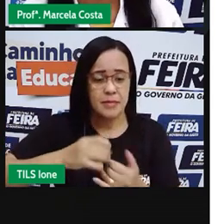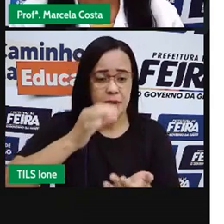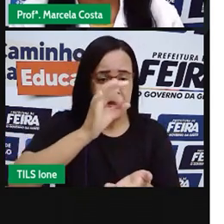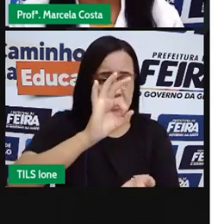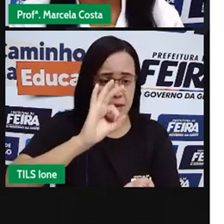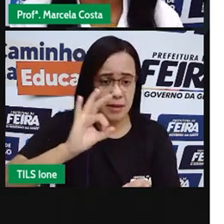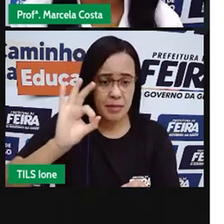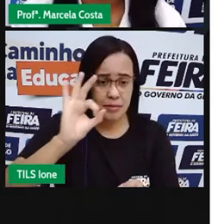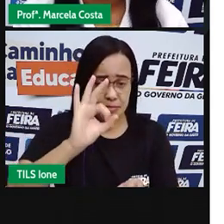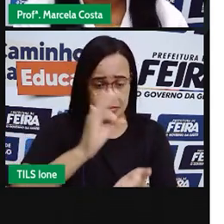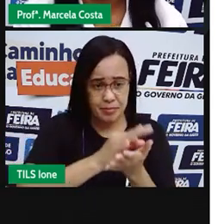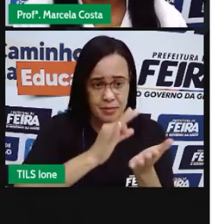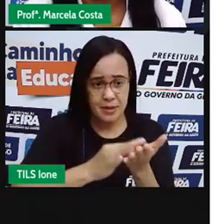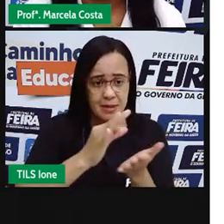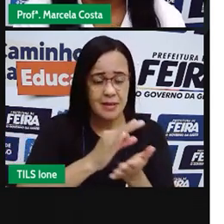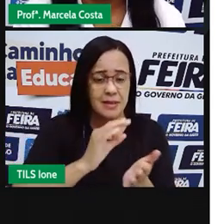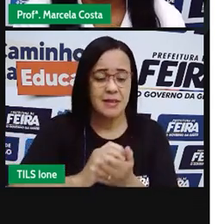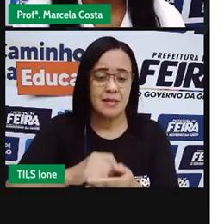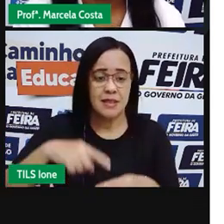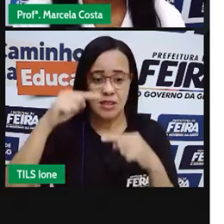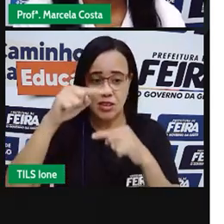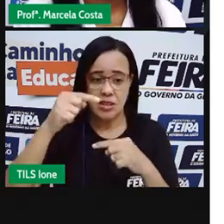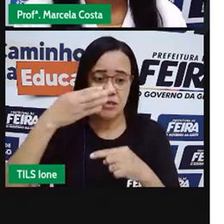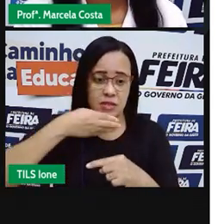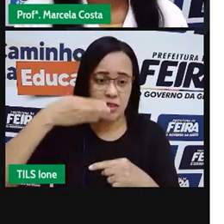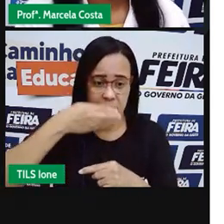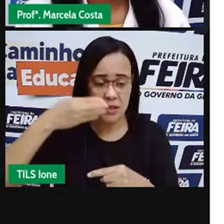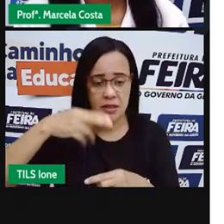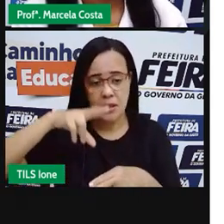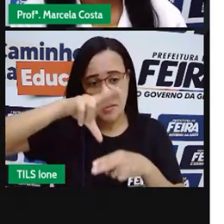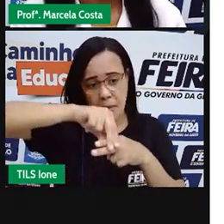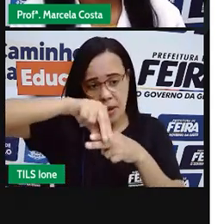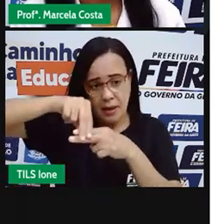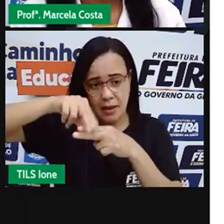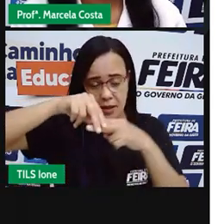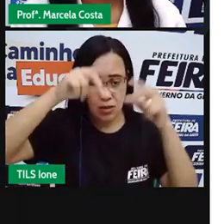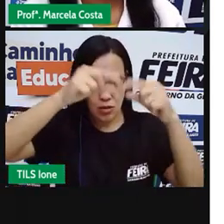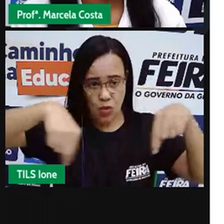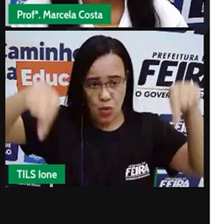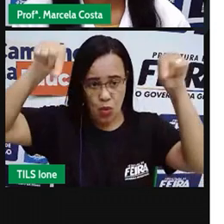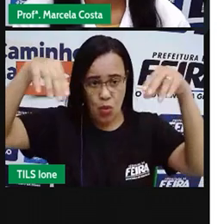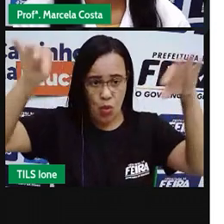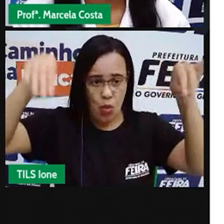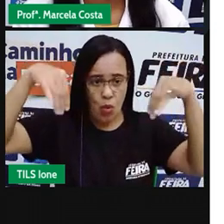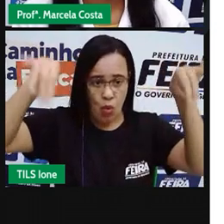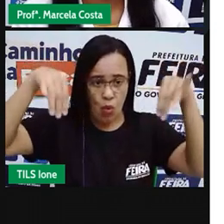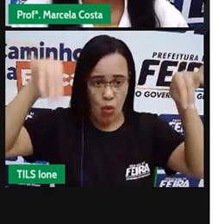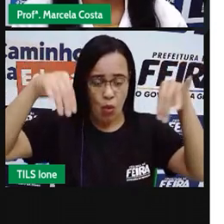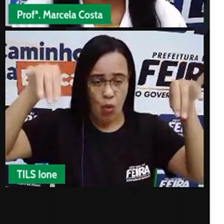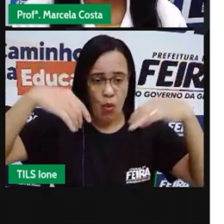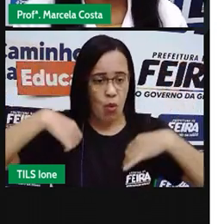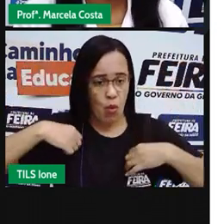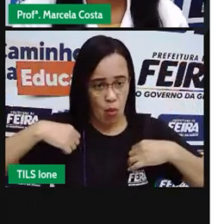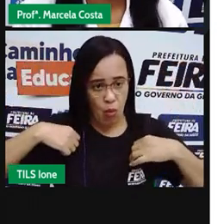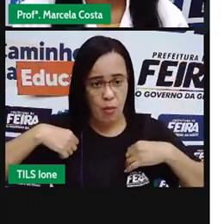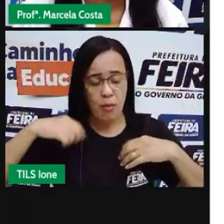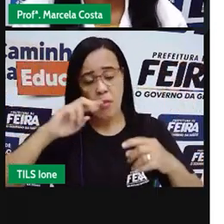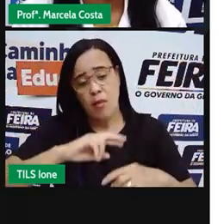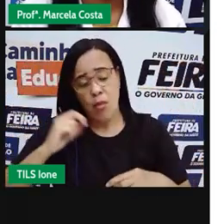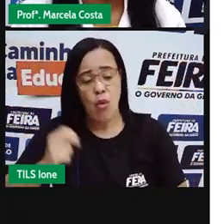tampinhas de garrafa, pregadores ou algum outro material que você